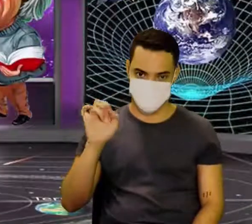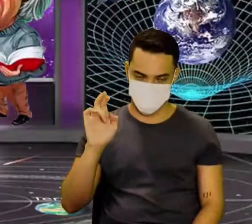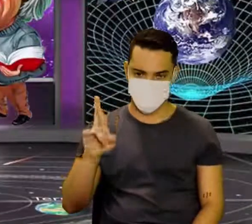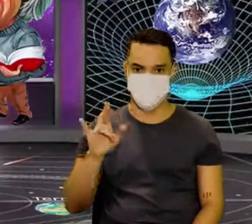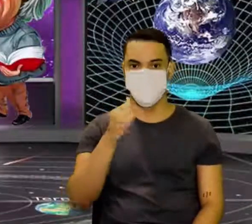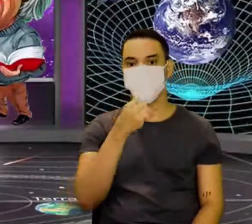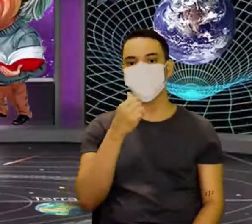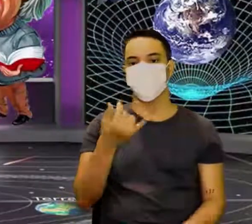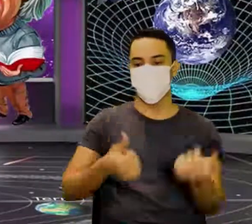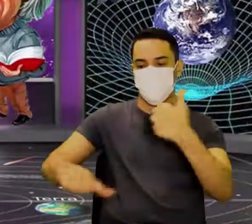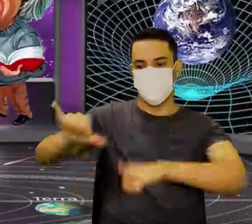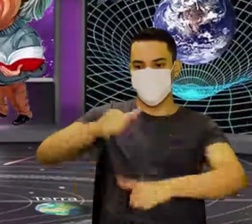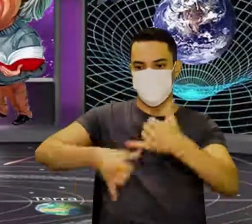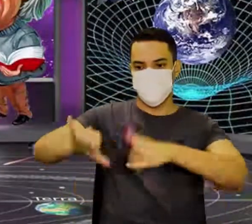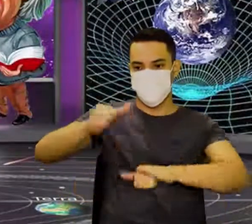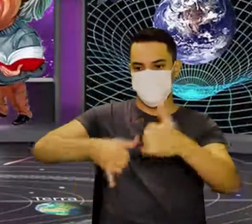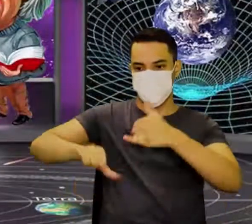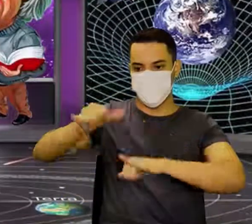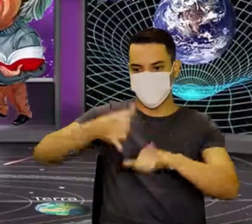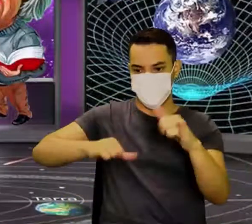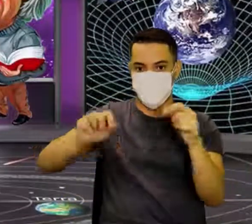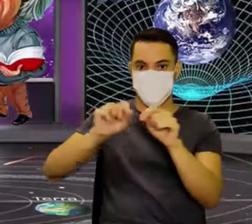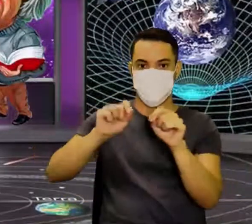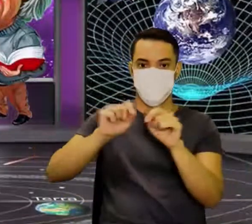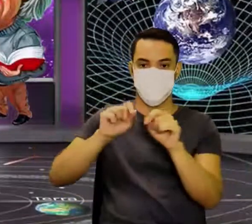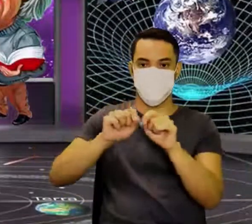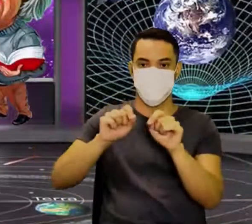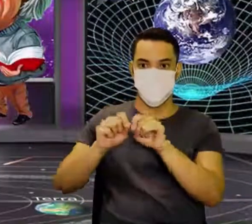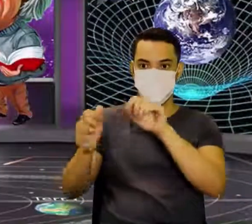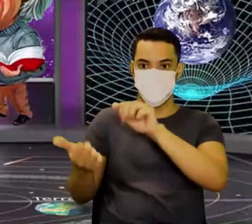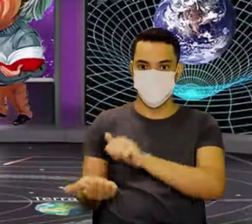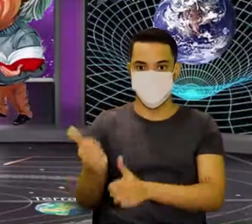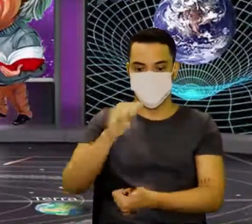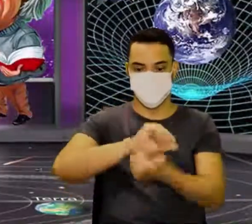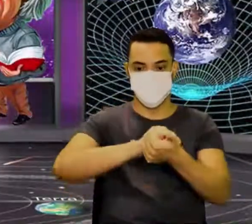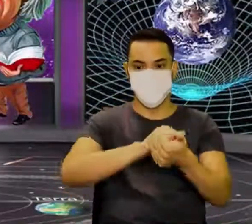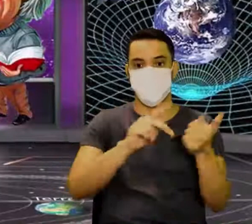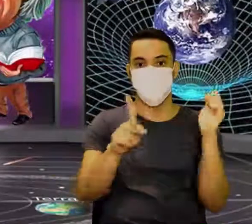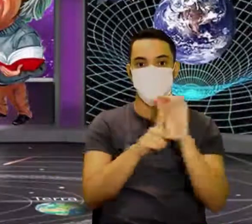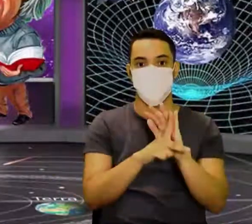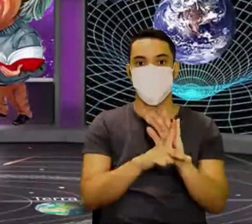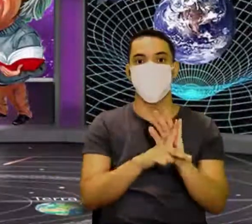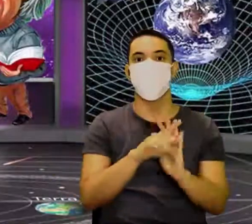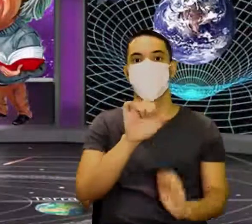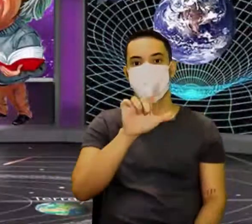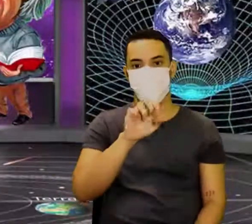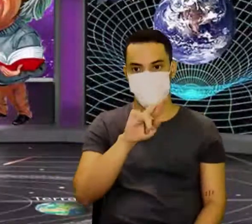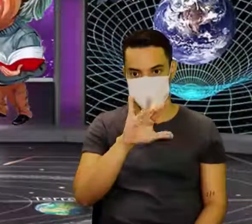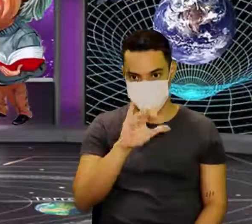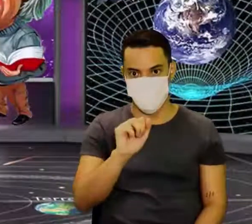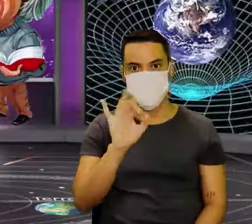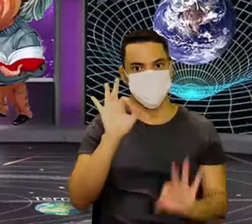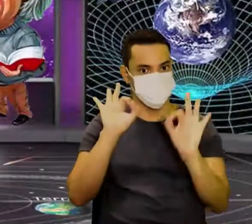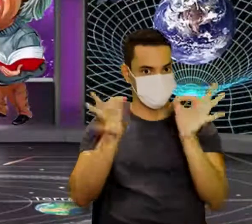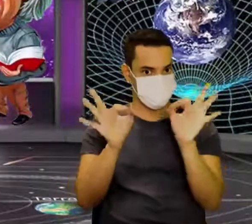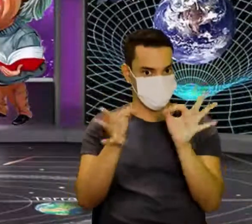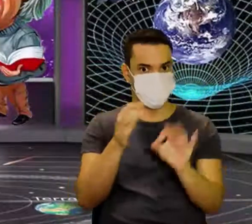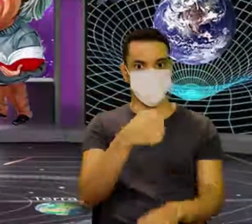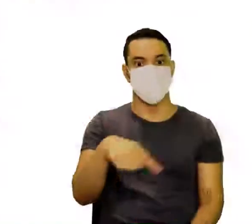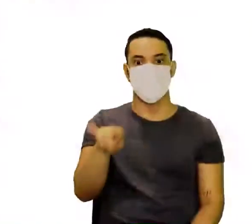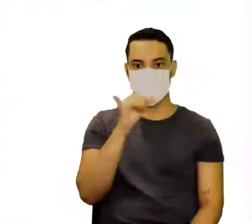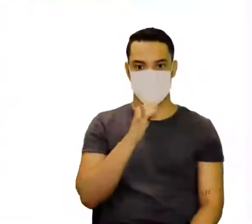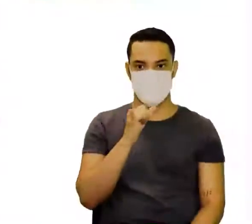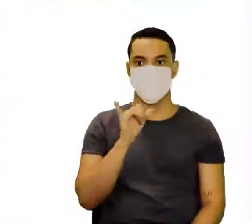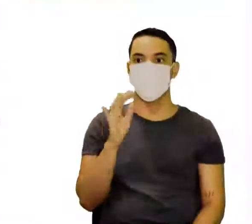vai pegar energia química e converter em energia elétrica. Exatamente isso, vocês acertaram. Então, vamos lá por exemplozinho